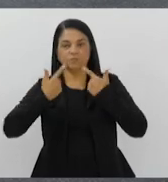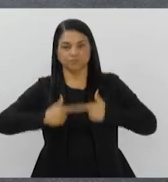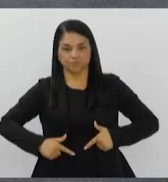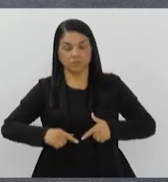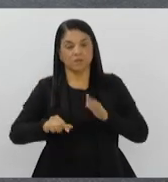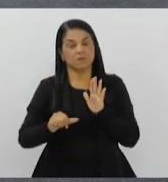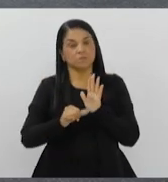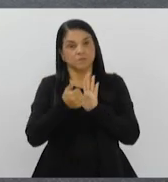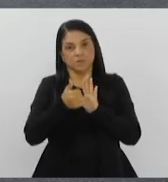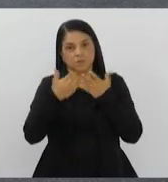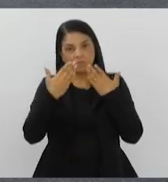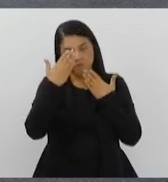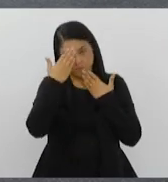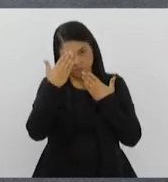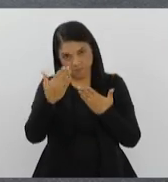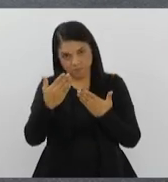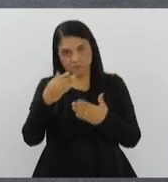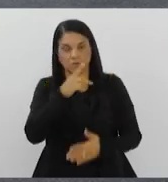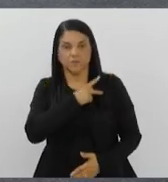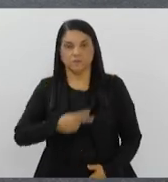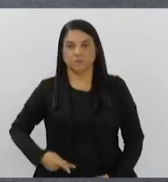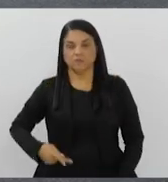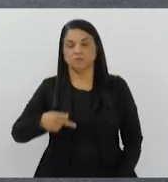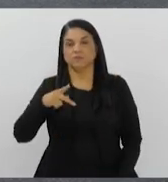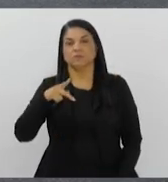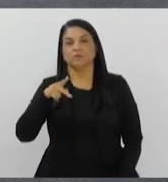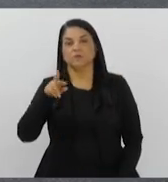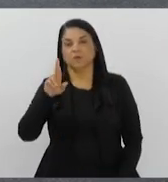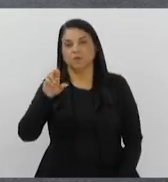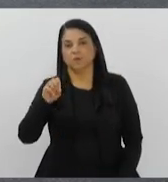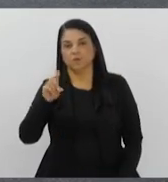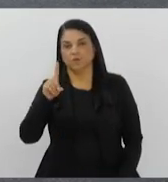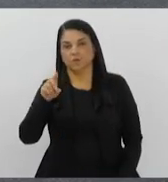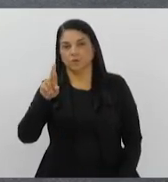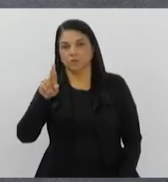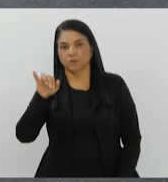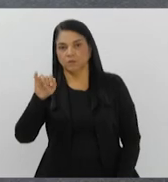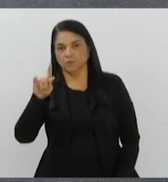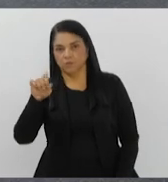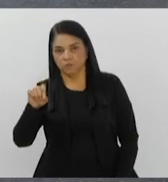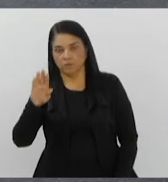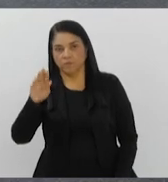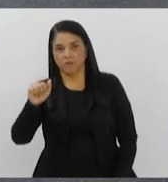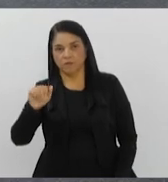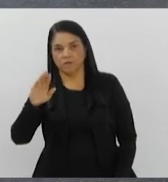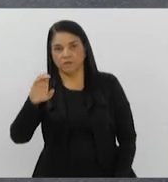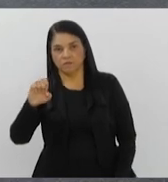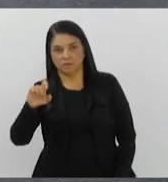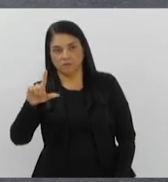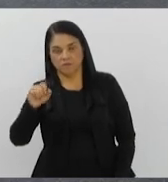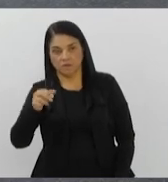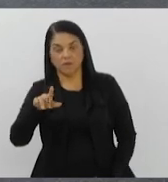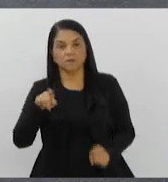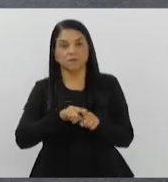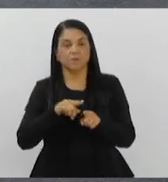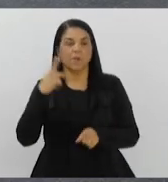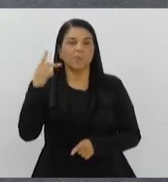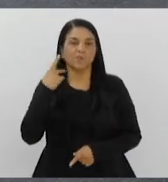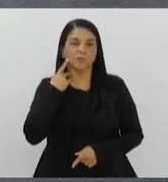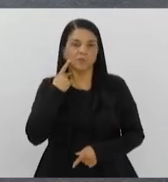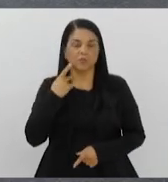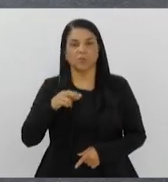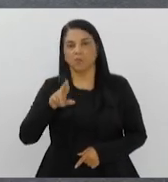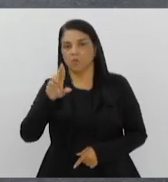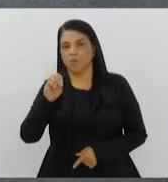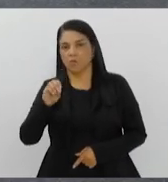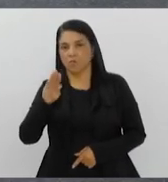Primeiro, agradecer ao presidente Rodrigo Barcelar e também ao nosso procurador da casa, doutor Robson, por